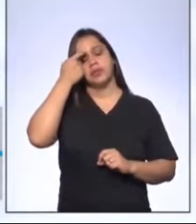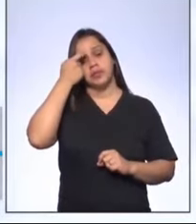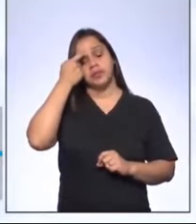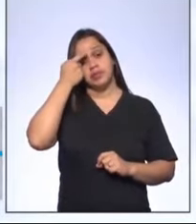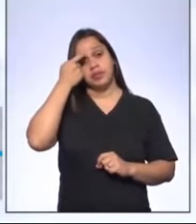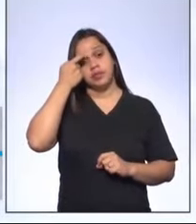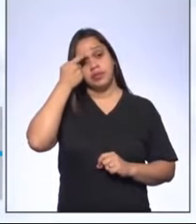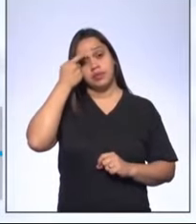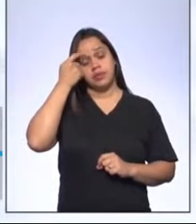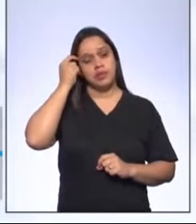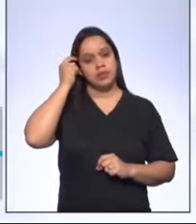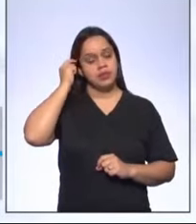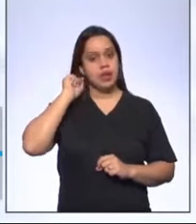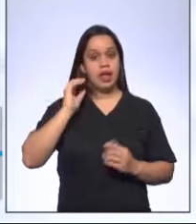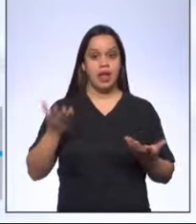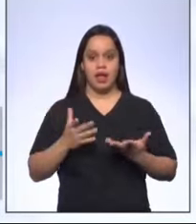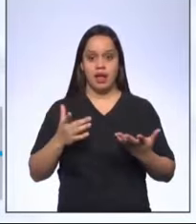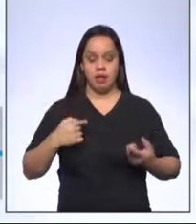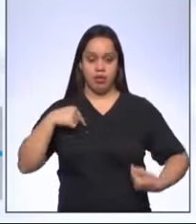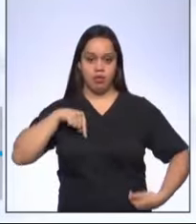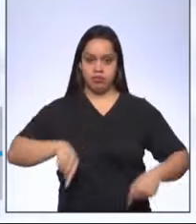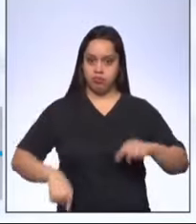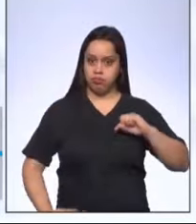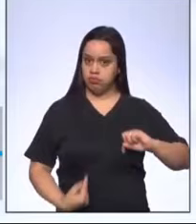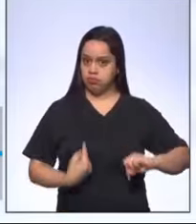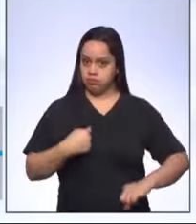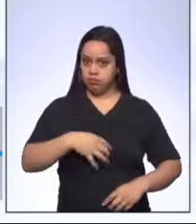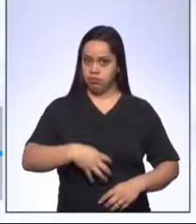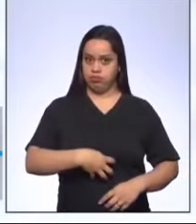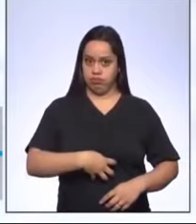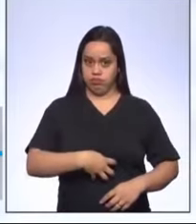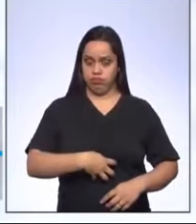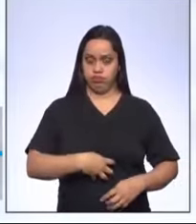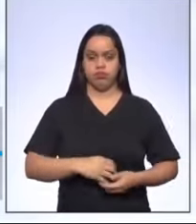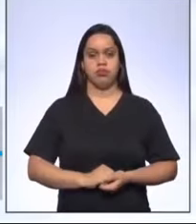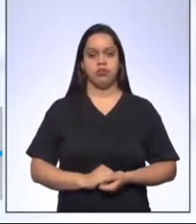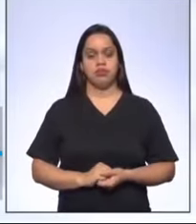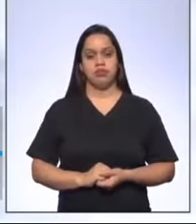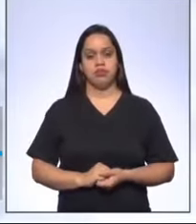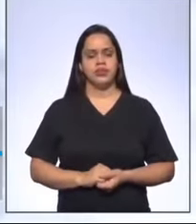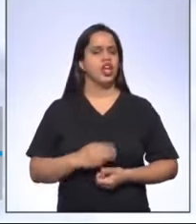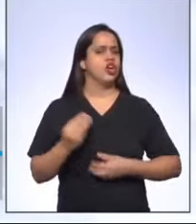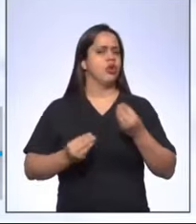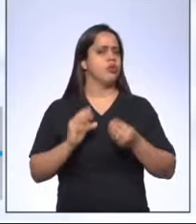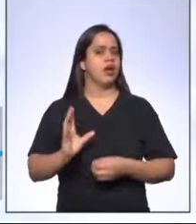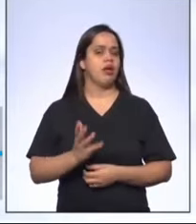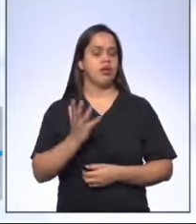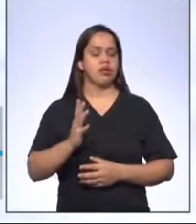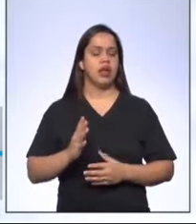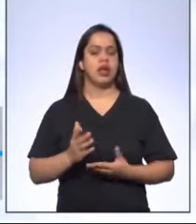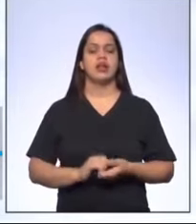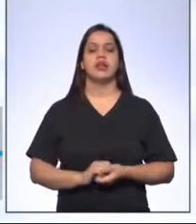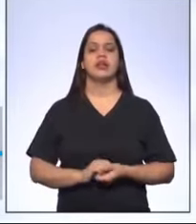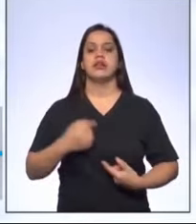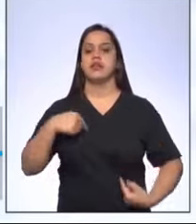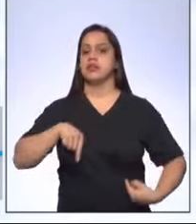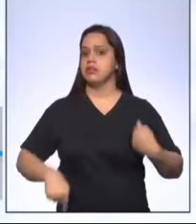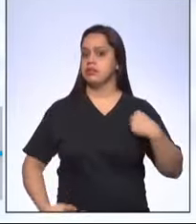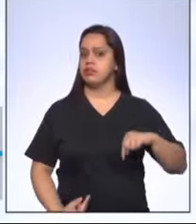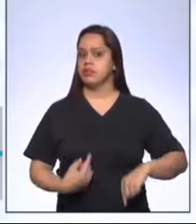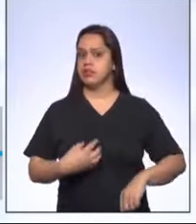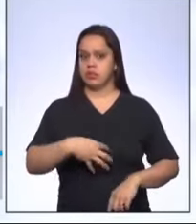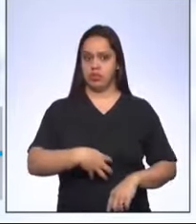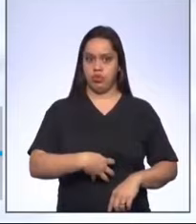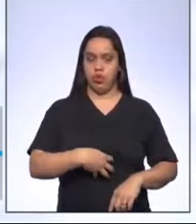sistema digestório. Tá bom? Como é que acontece aí a questão do nosso